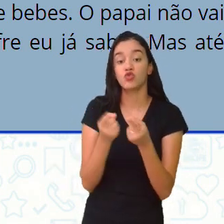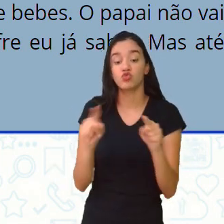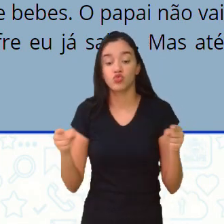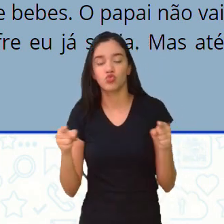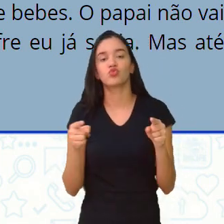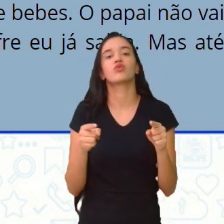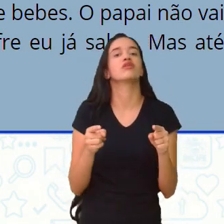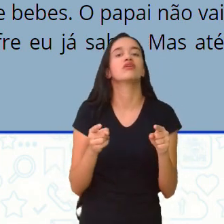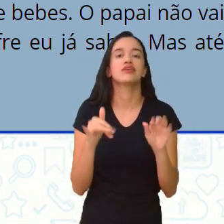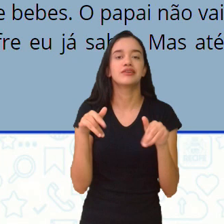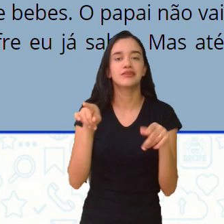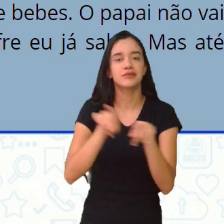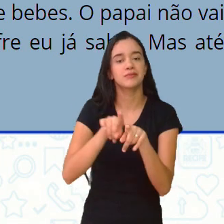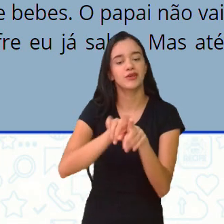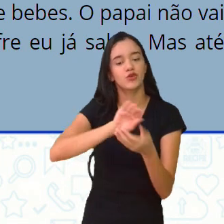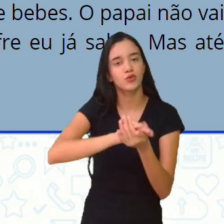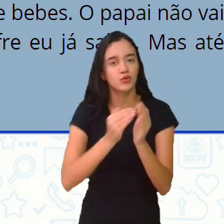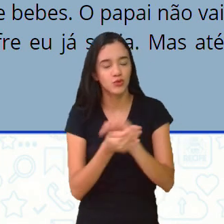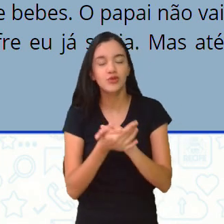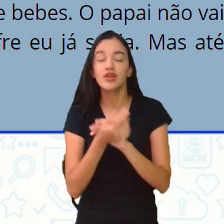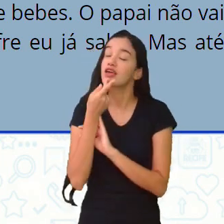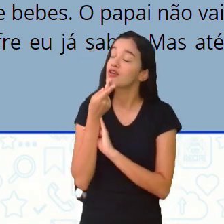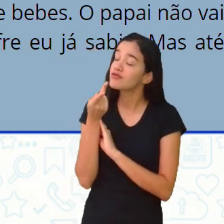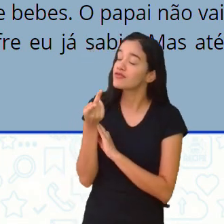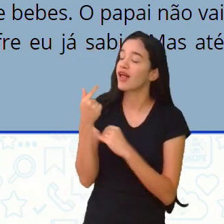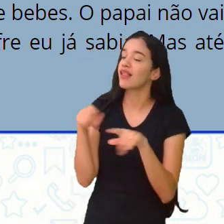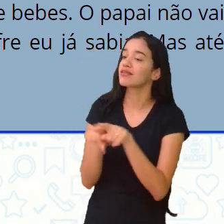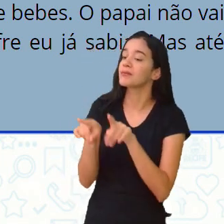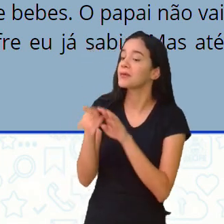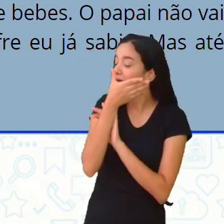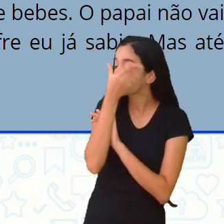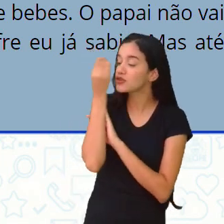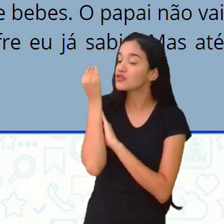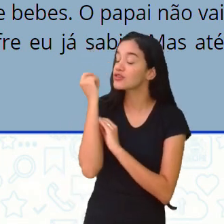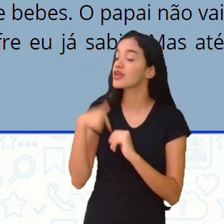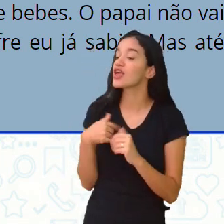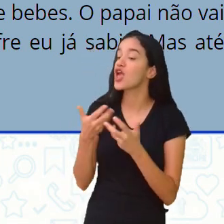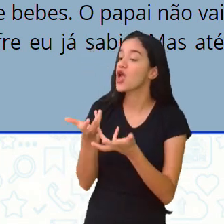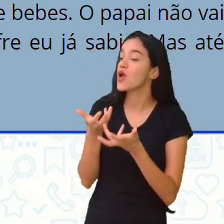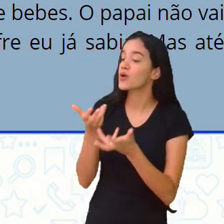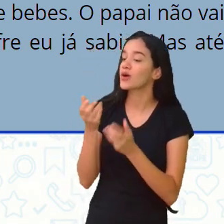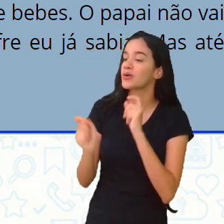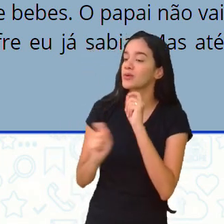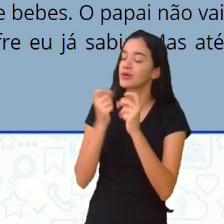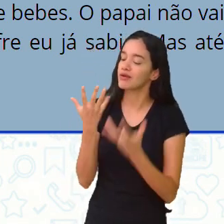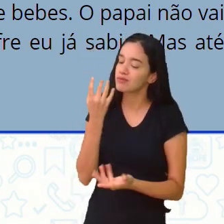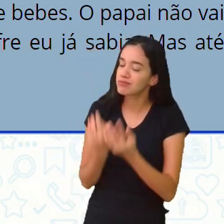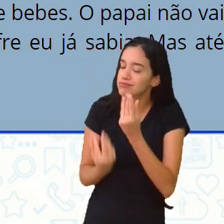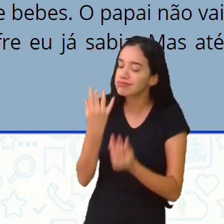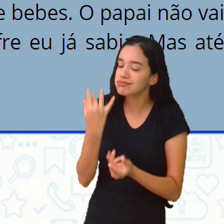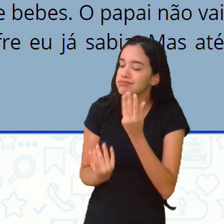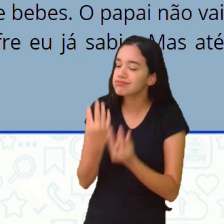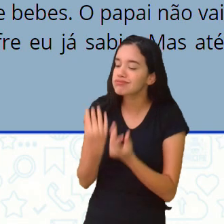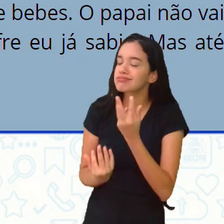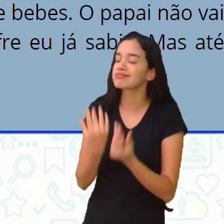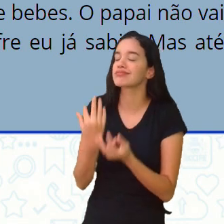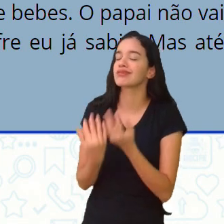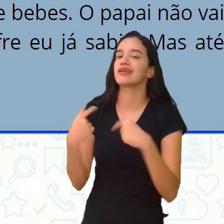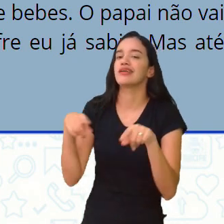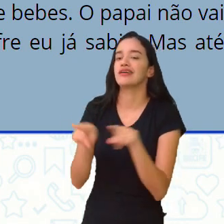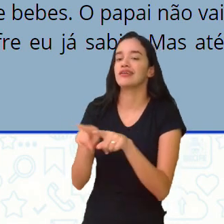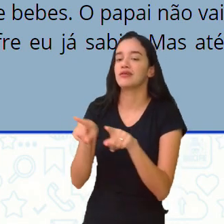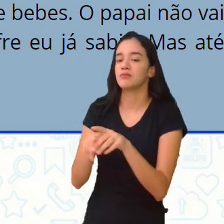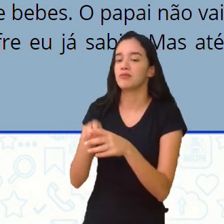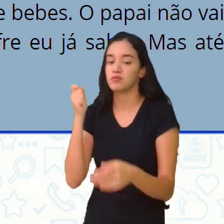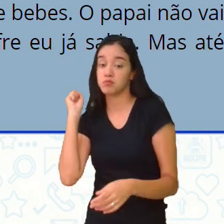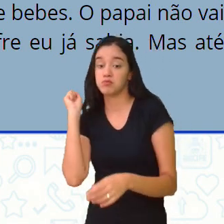espeto e cuscuz. E diz para ele não esquecer, quero fogueira e muito rojão para soltar na hora